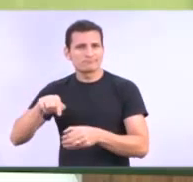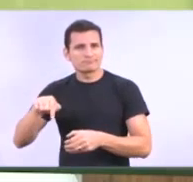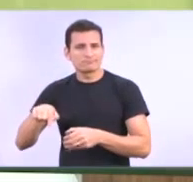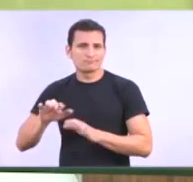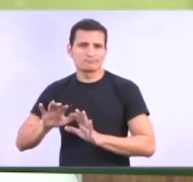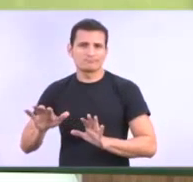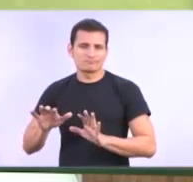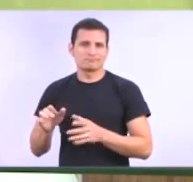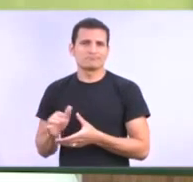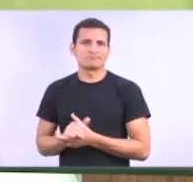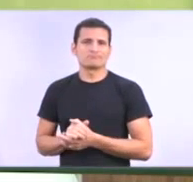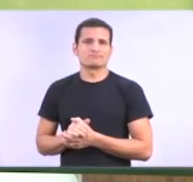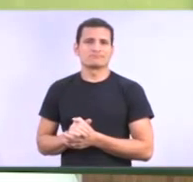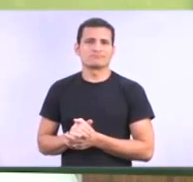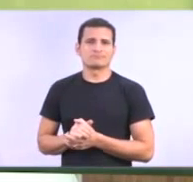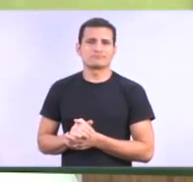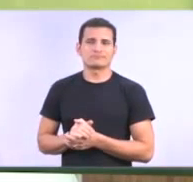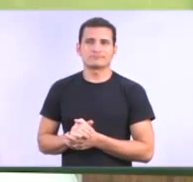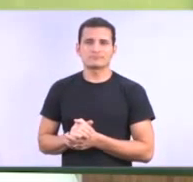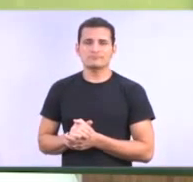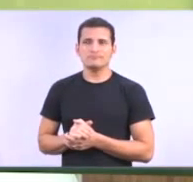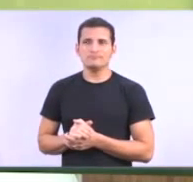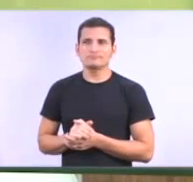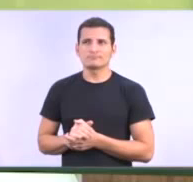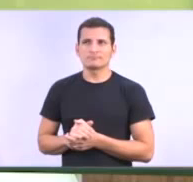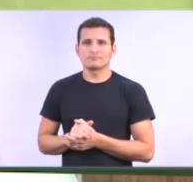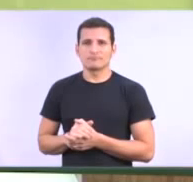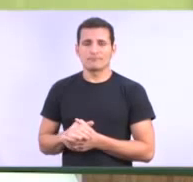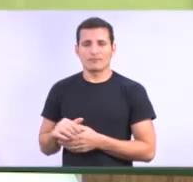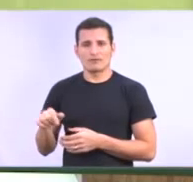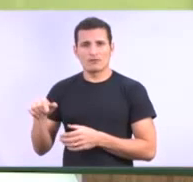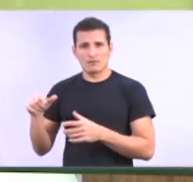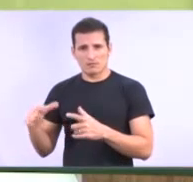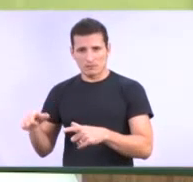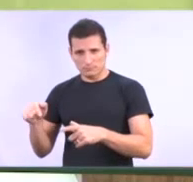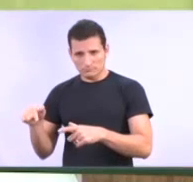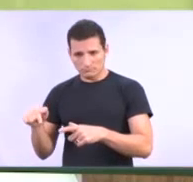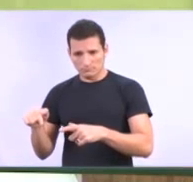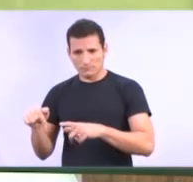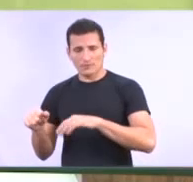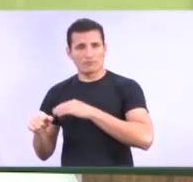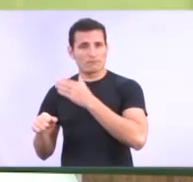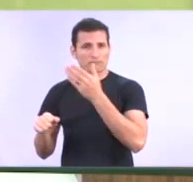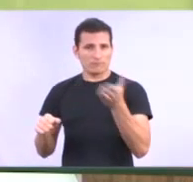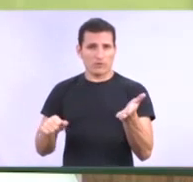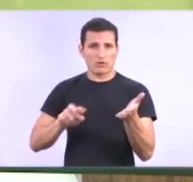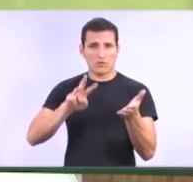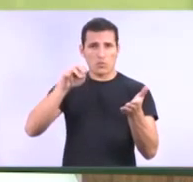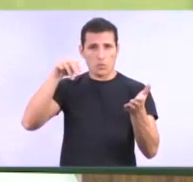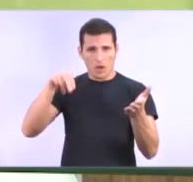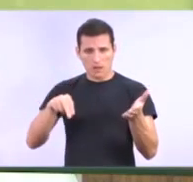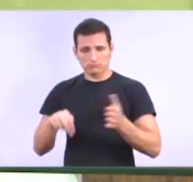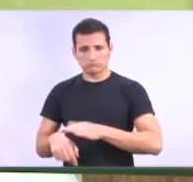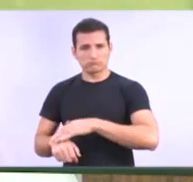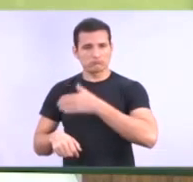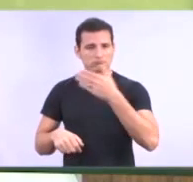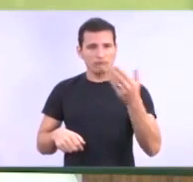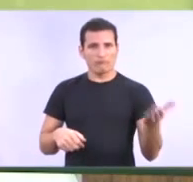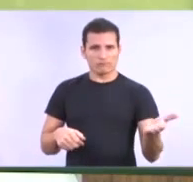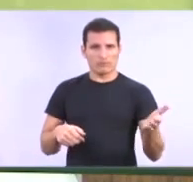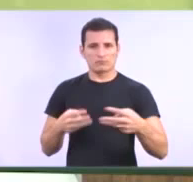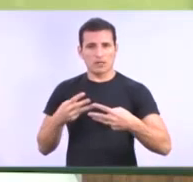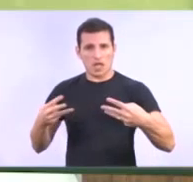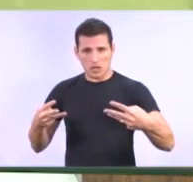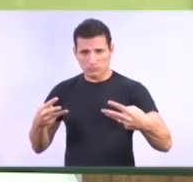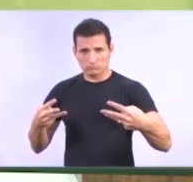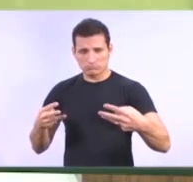a infraestrutura da própria empresa. À medida que você sai para a MAN, por exemplo, né, uma metropolitana, você já vai